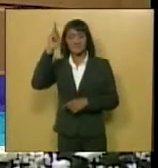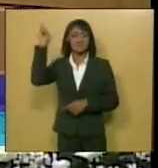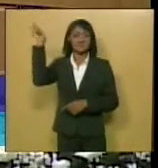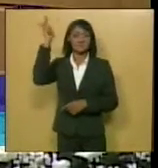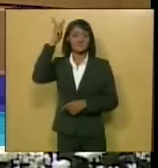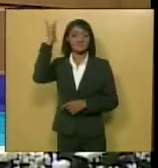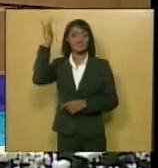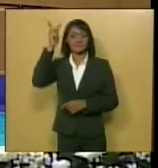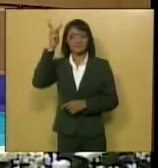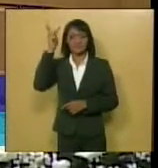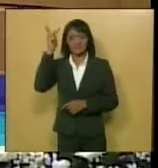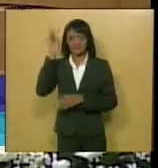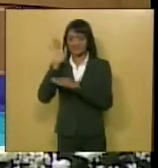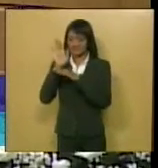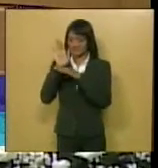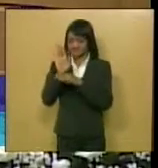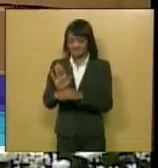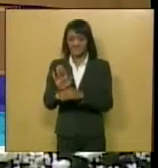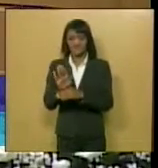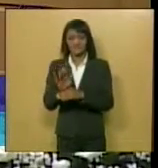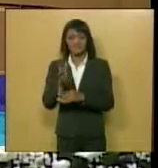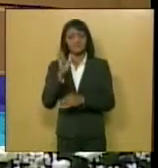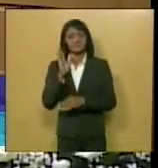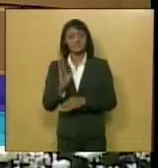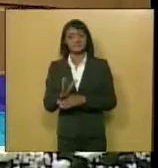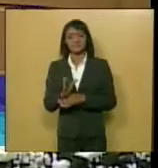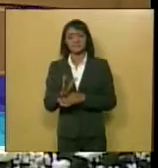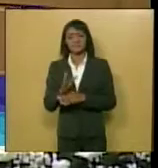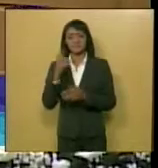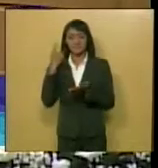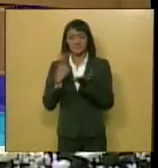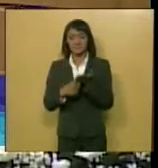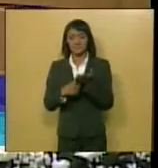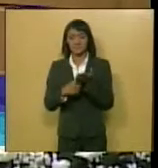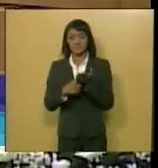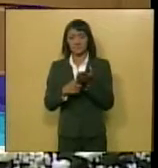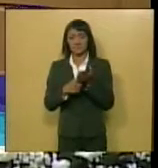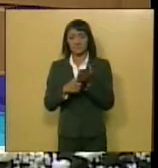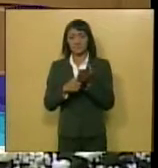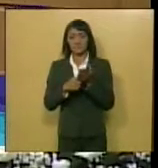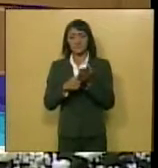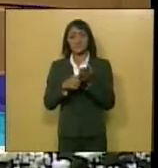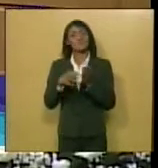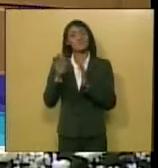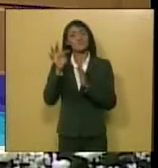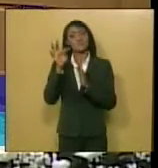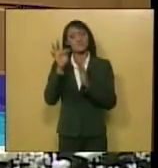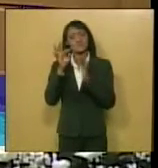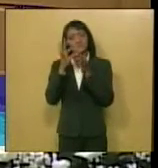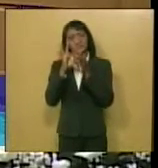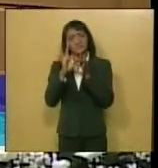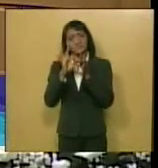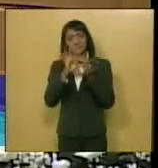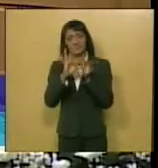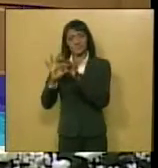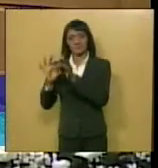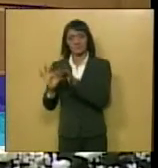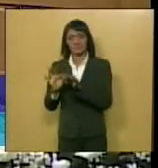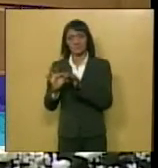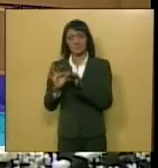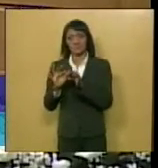históricos que ajudaram na construção de um determinado contexto social. Nesta